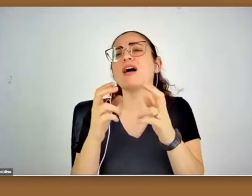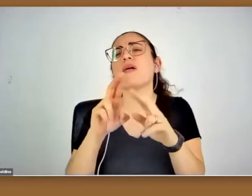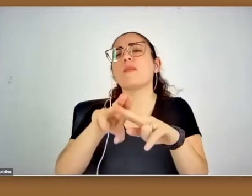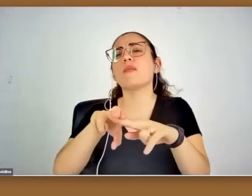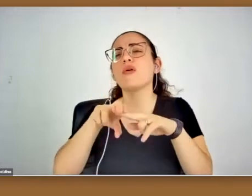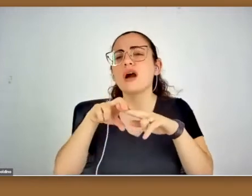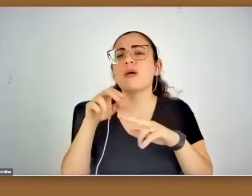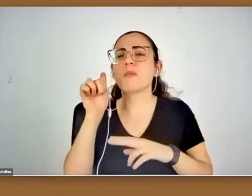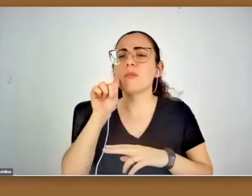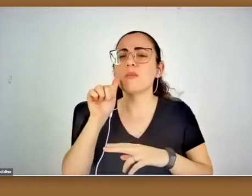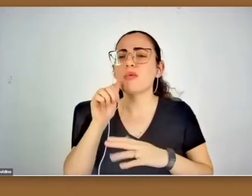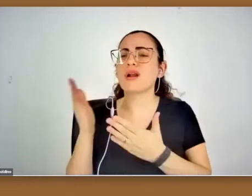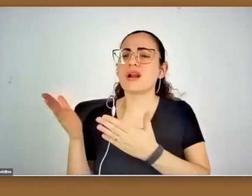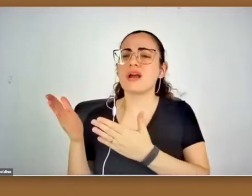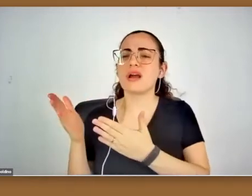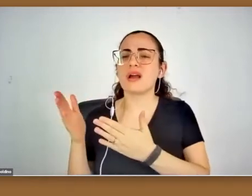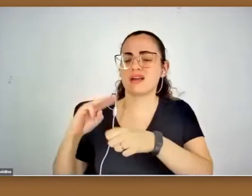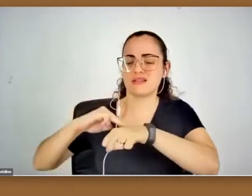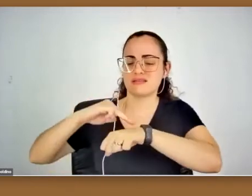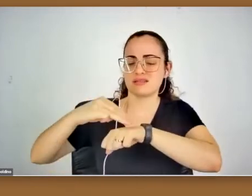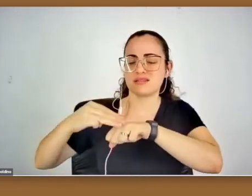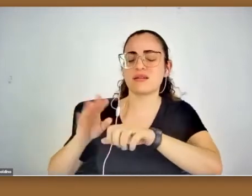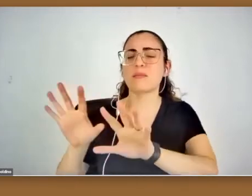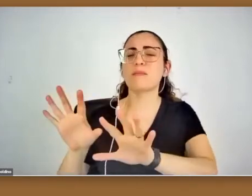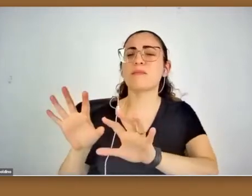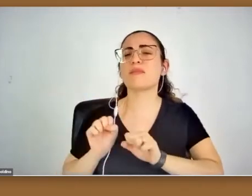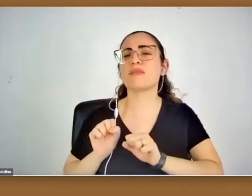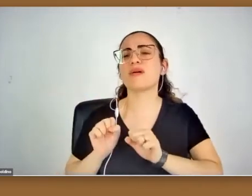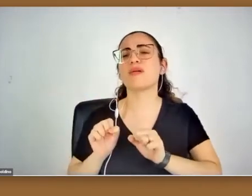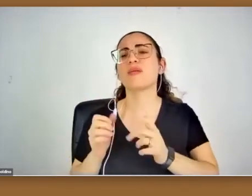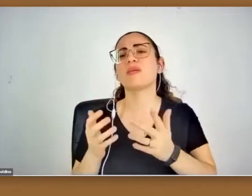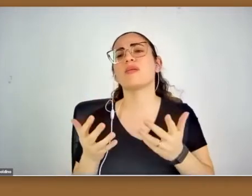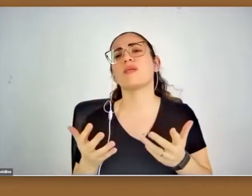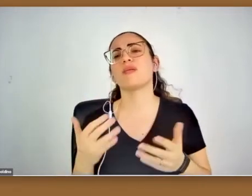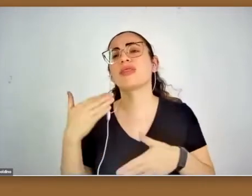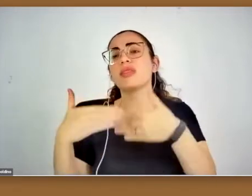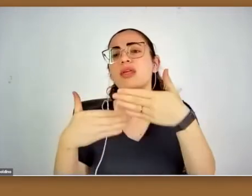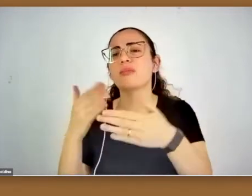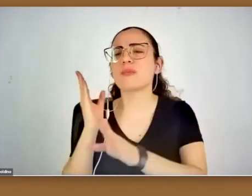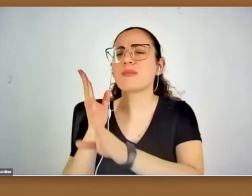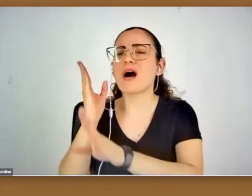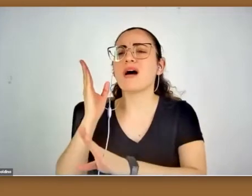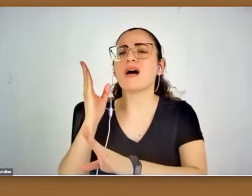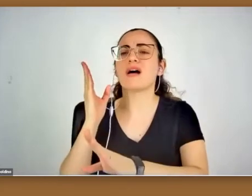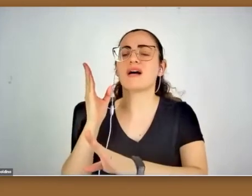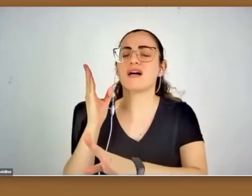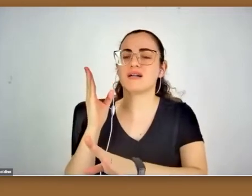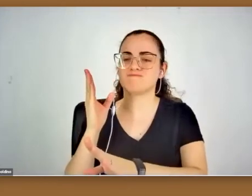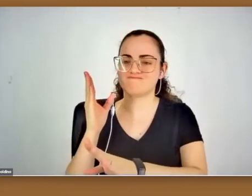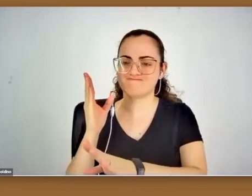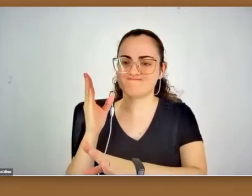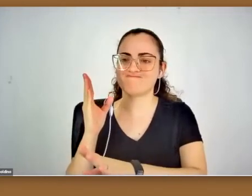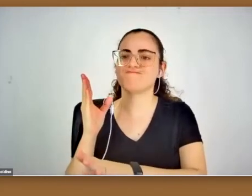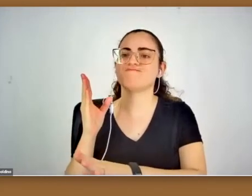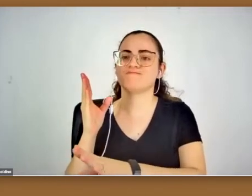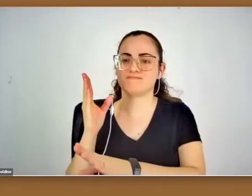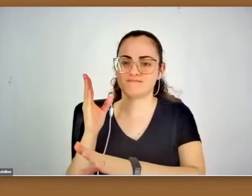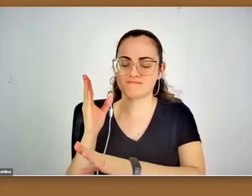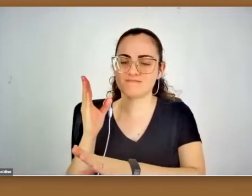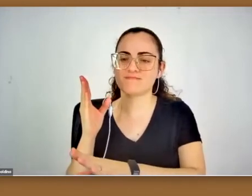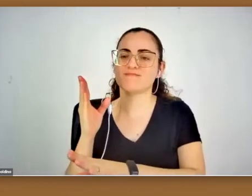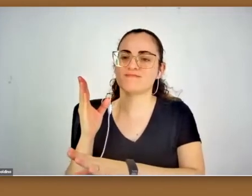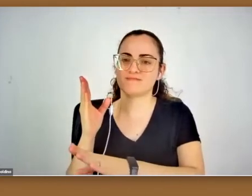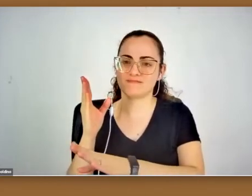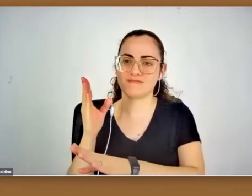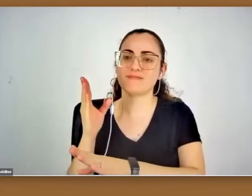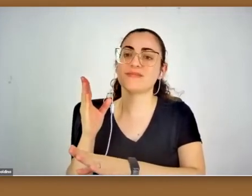muito importante, né, as mulheres grávidas, no período, inclusive, se batia muito nessa tecla da proteção, né,